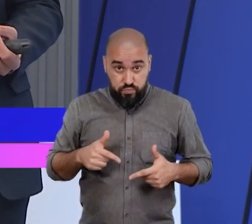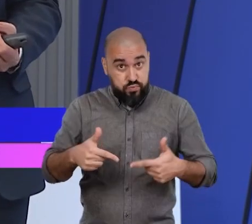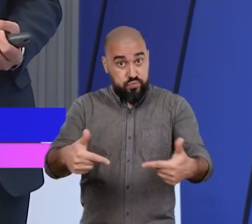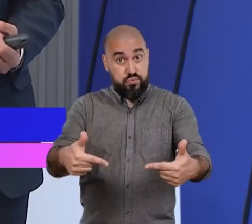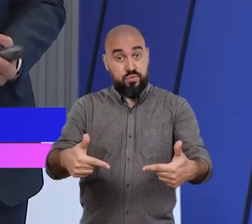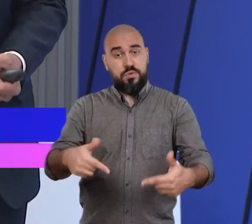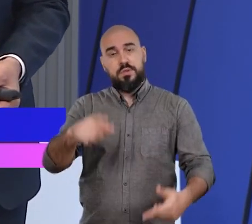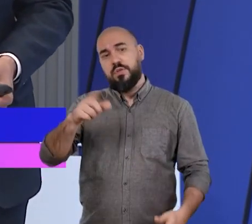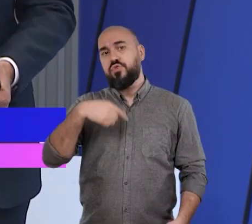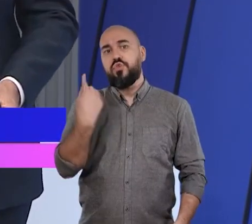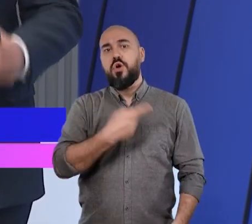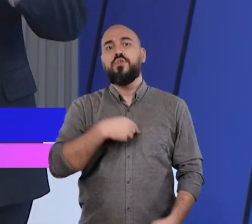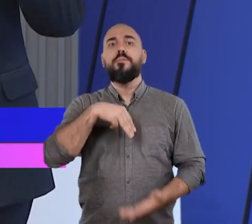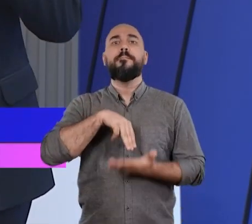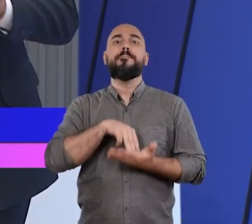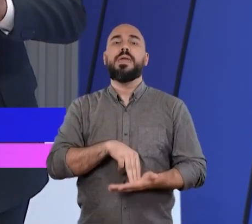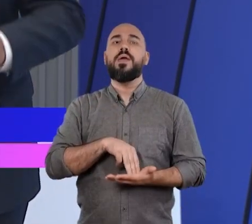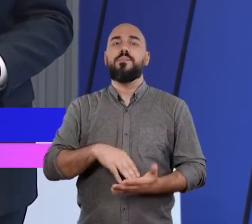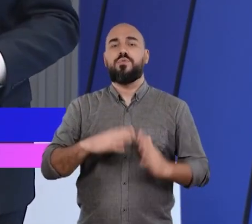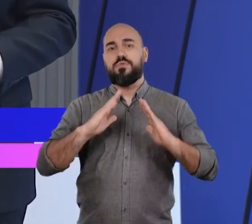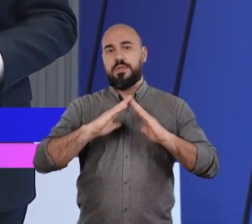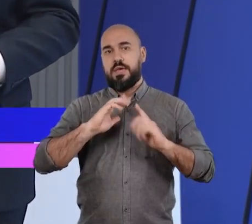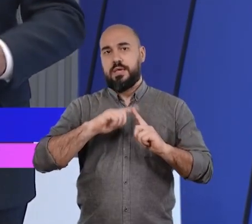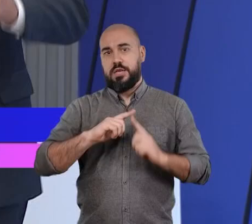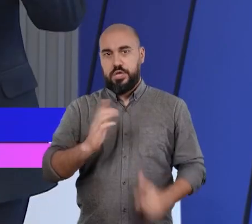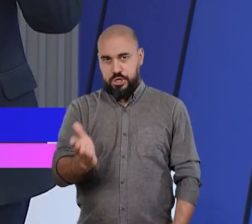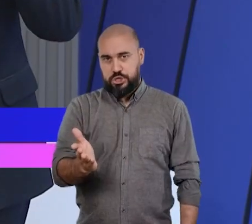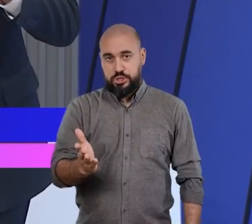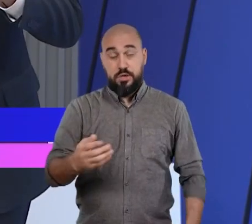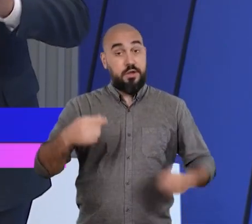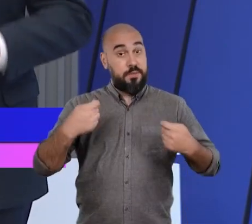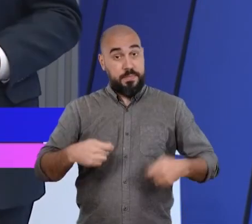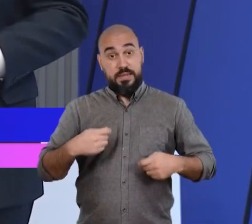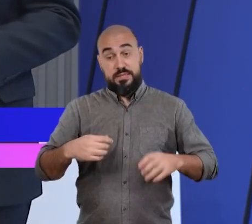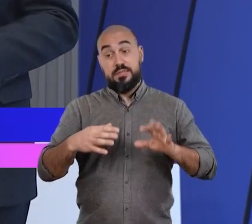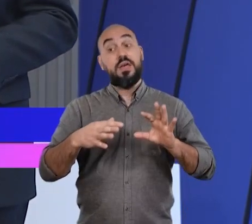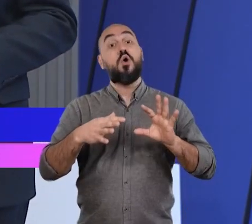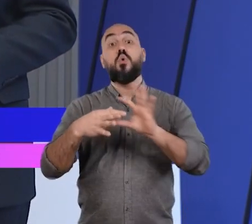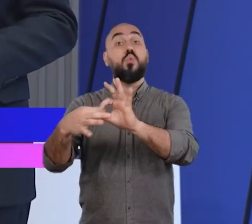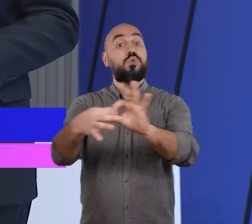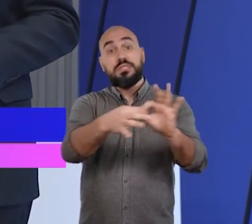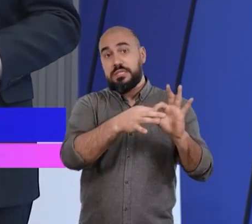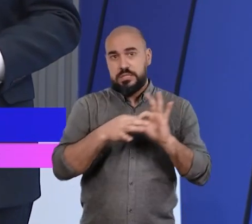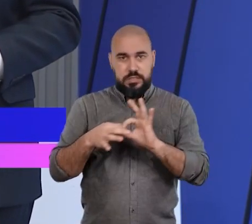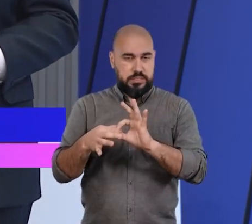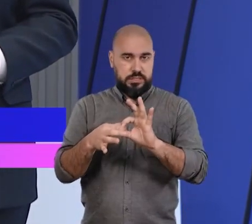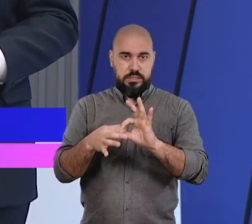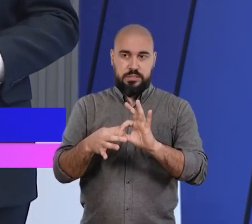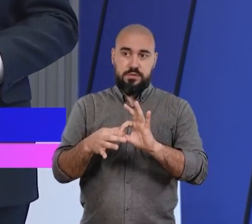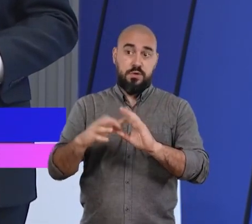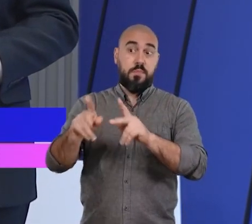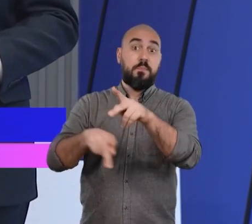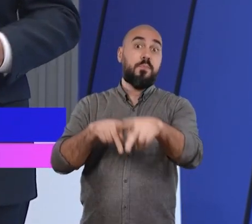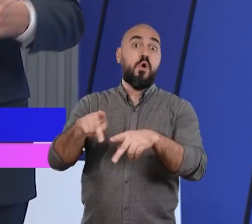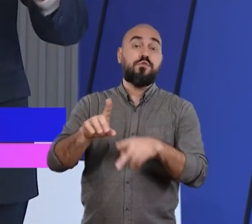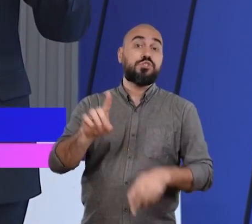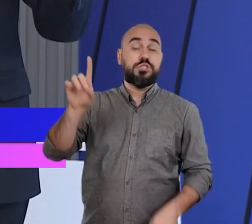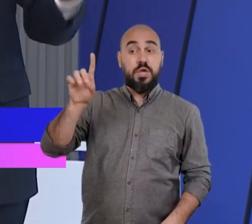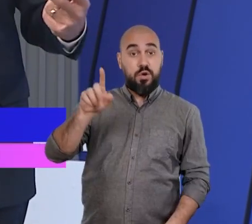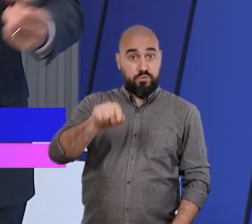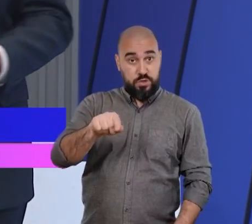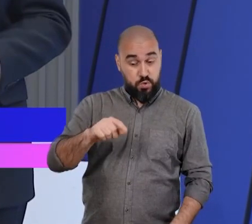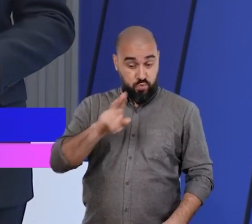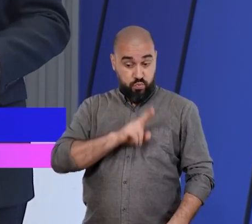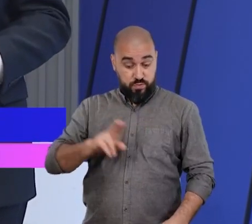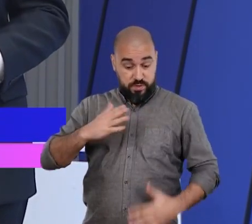como membro da igreja e você tem que ser membro da igreja. Você tem que se unir ao povo do Senhor e usar aquilo que